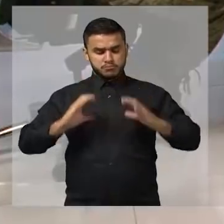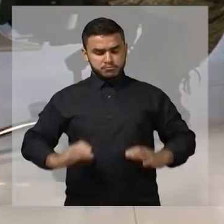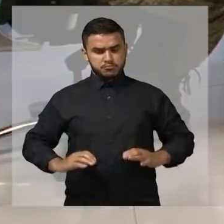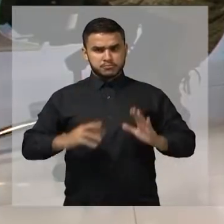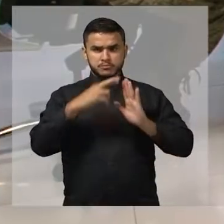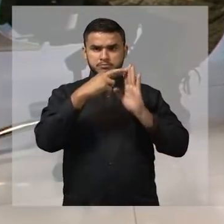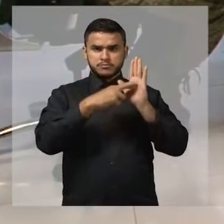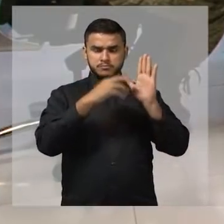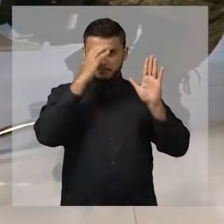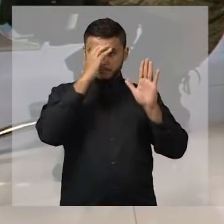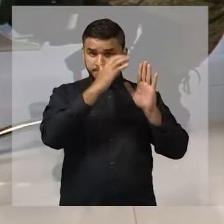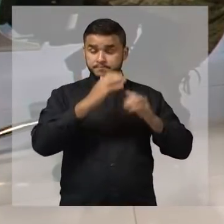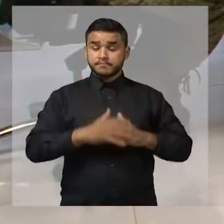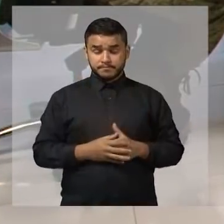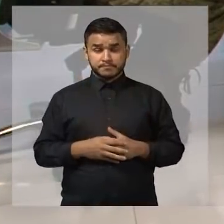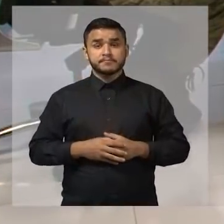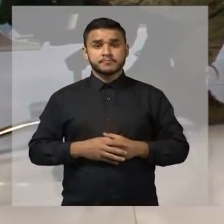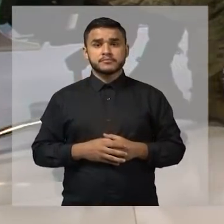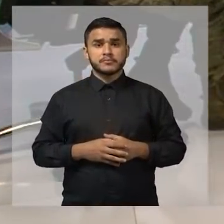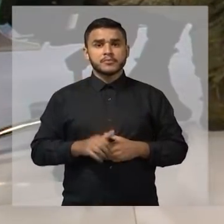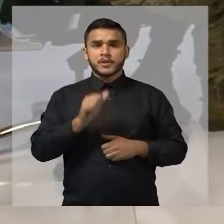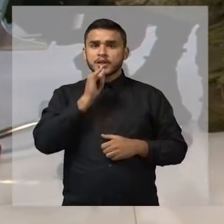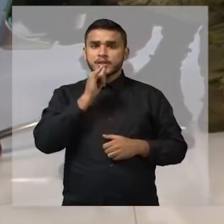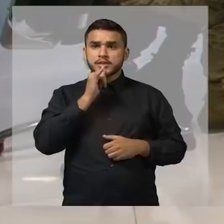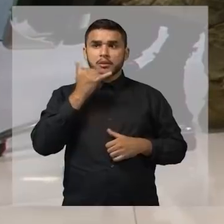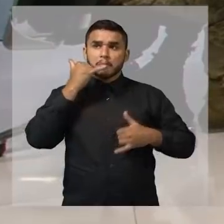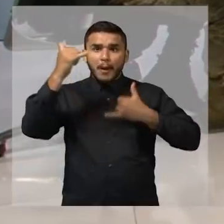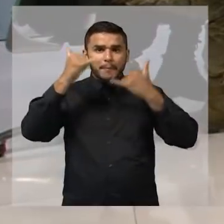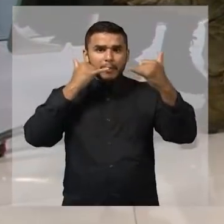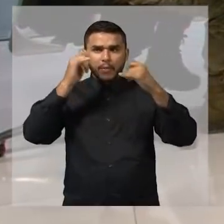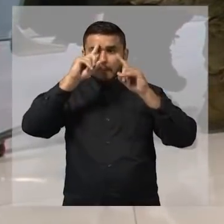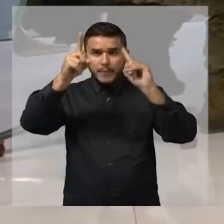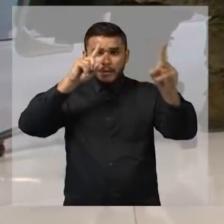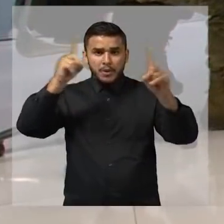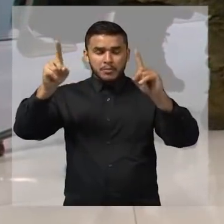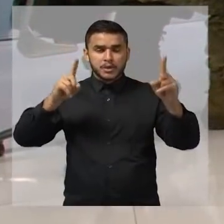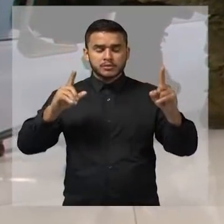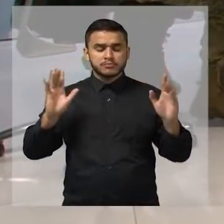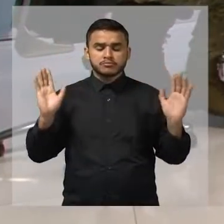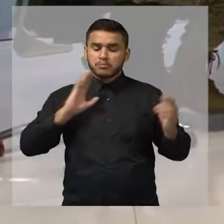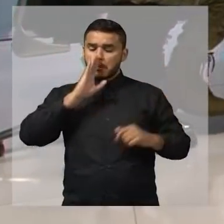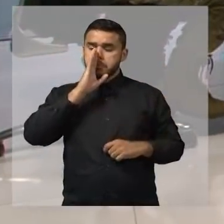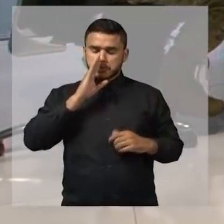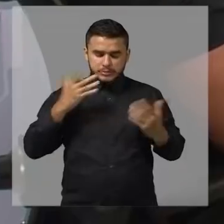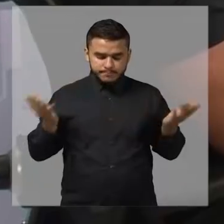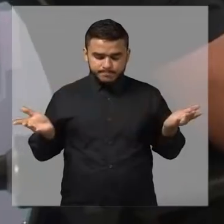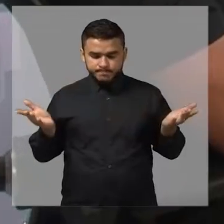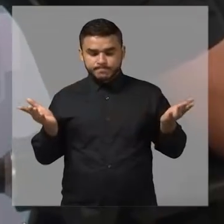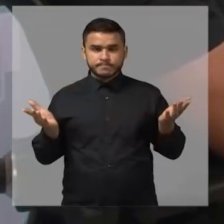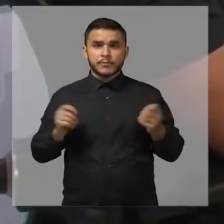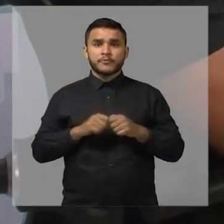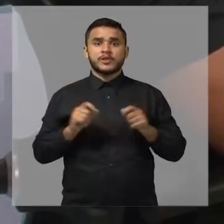tiver meios de comandar o crime do lado de fora, ele está neutralizado. Então,